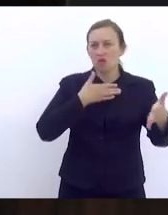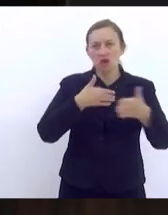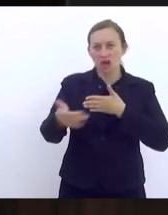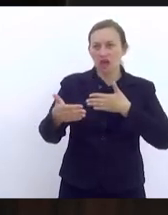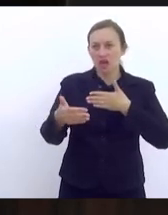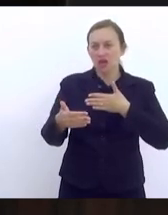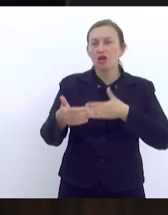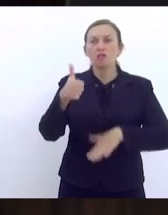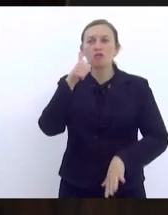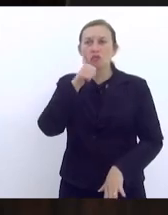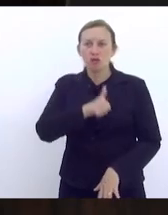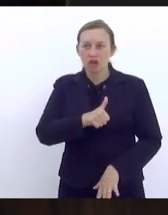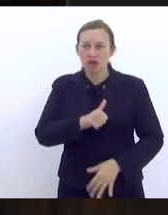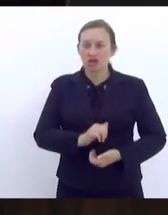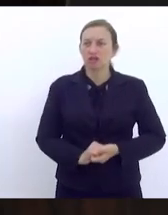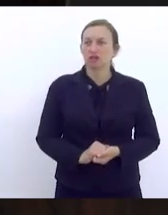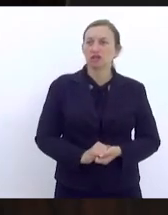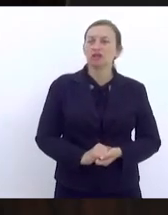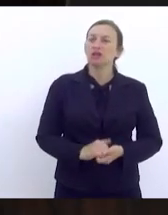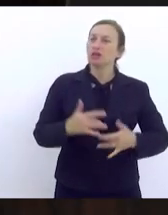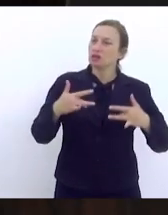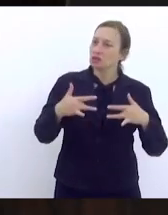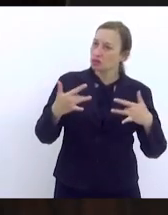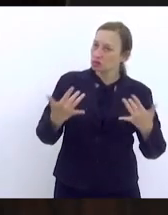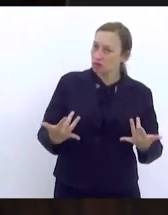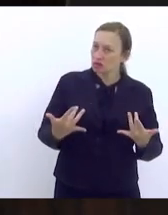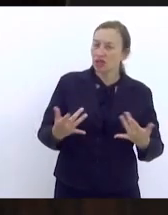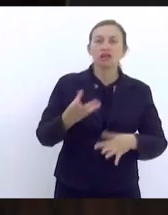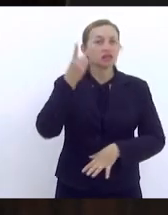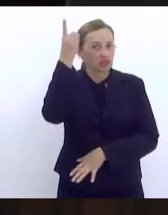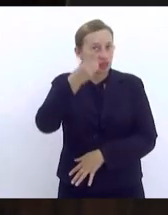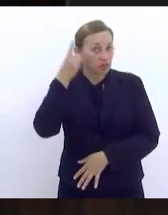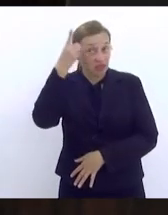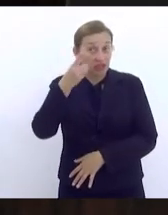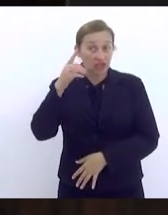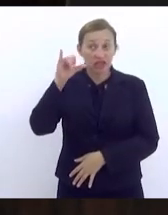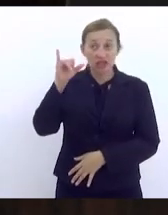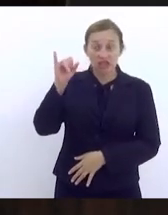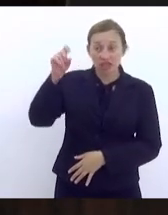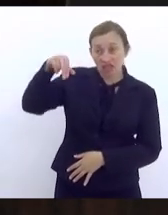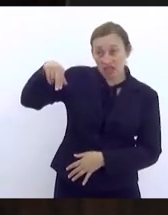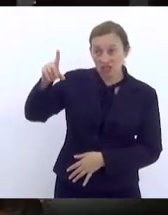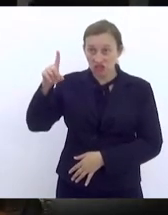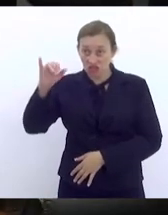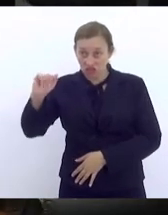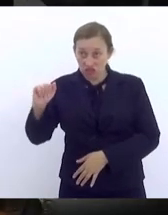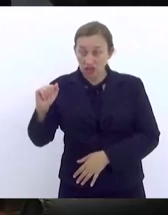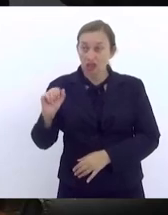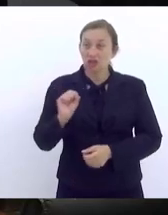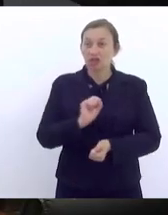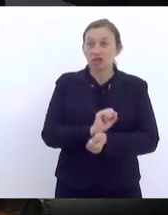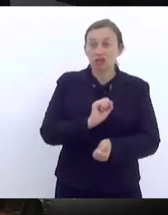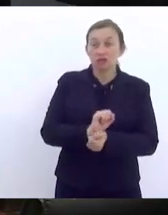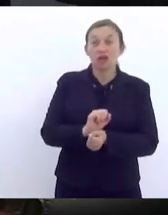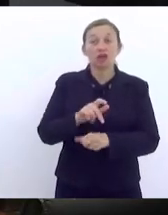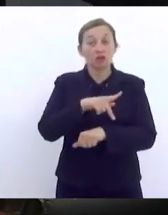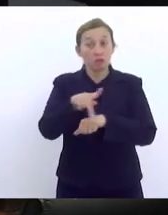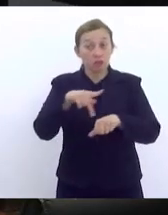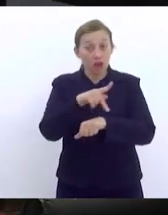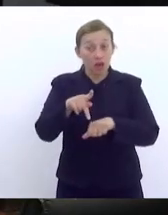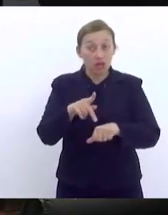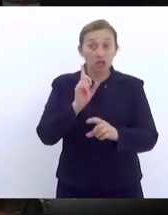mulher Então minha variedade deputada Índia e a gente espera que o nosso país